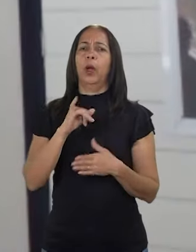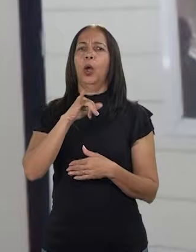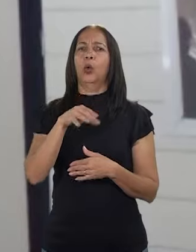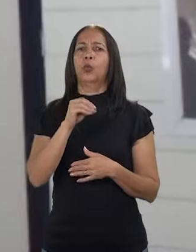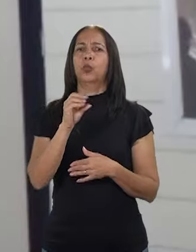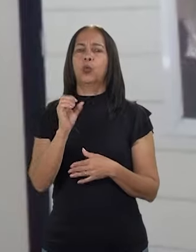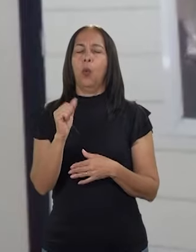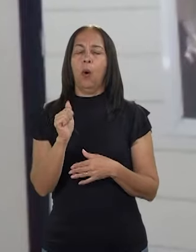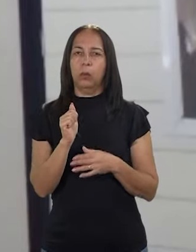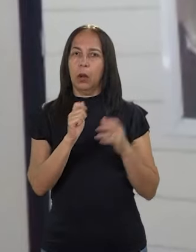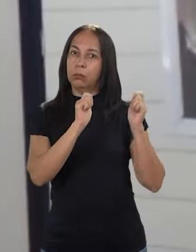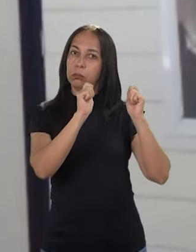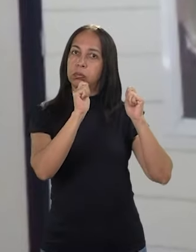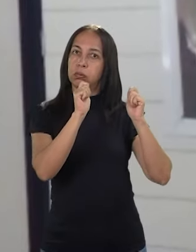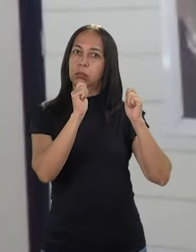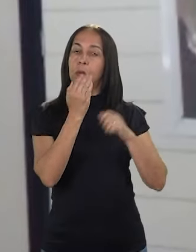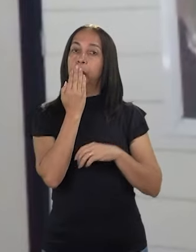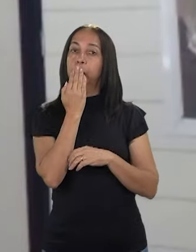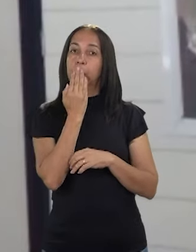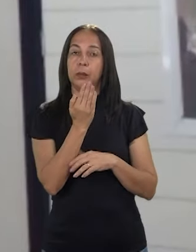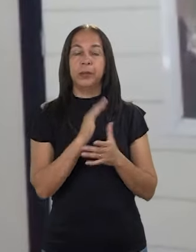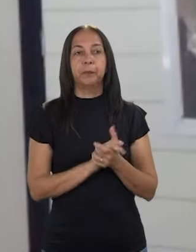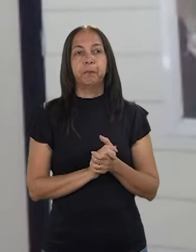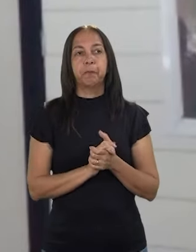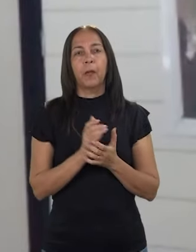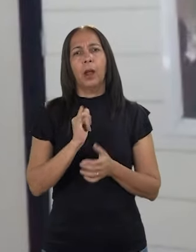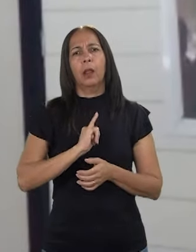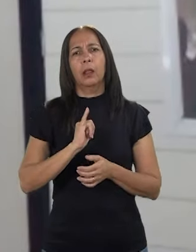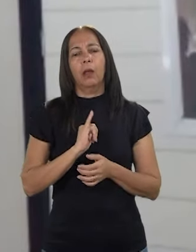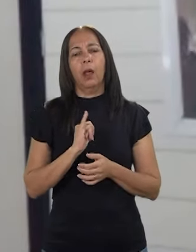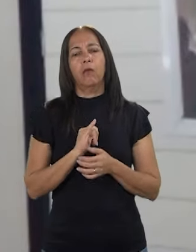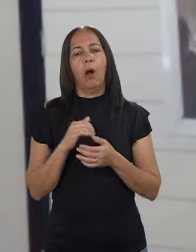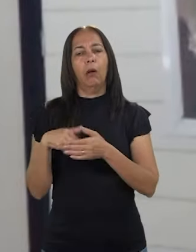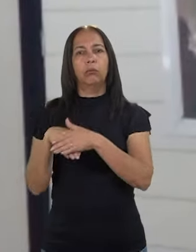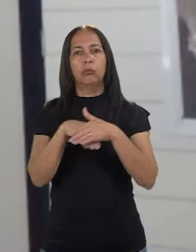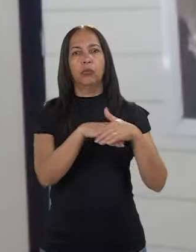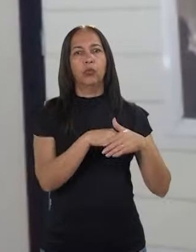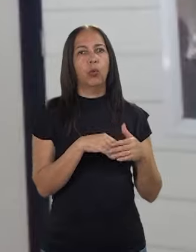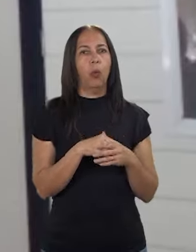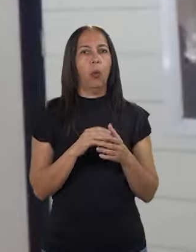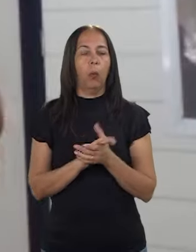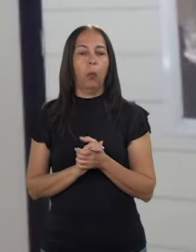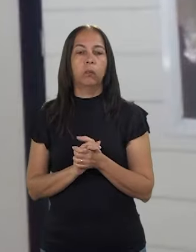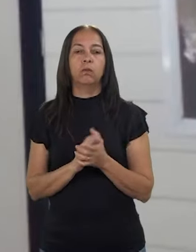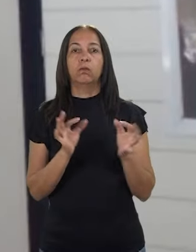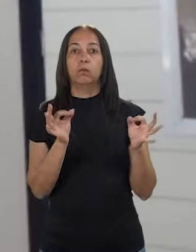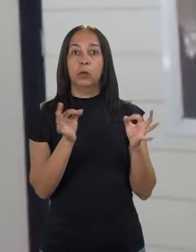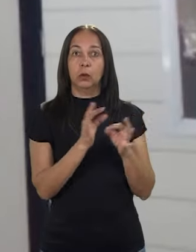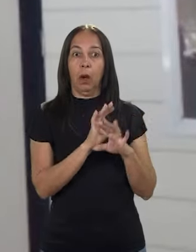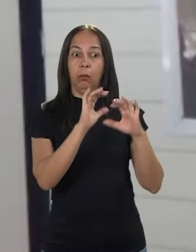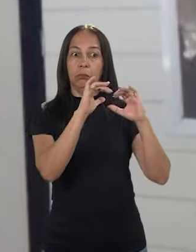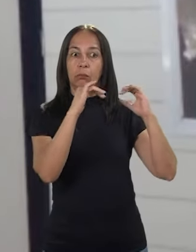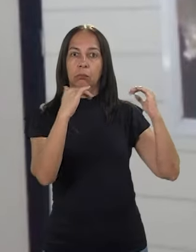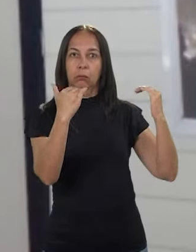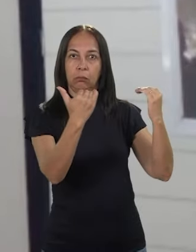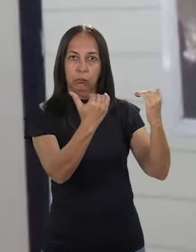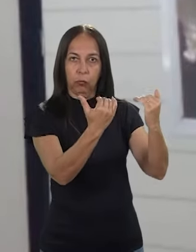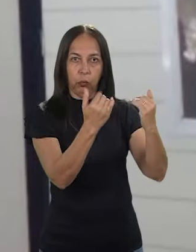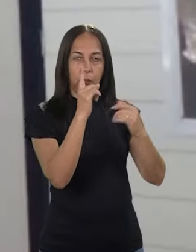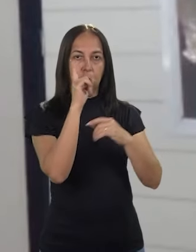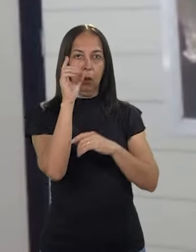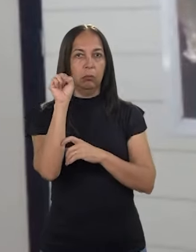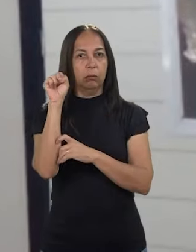Alberto estava na torcida do seu time eh quando No intervalo do jogo repito final do Campeonato Sergipano né